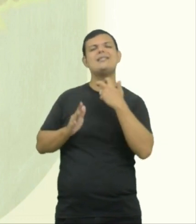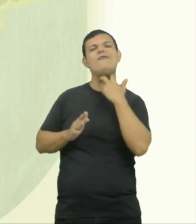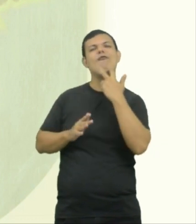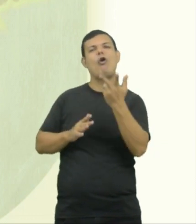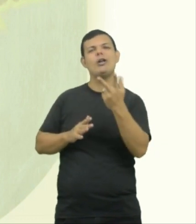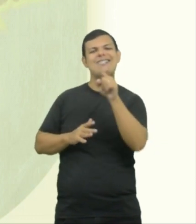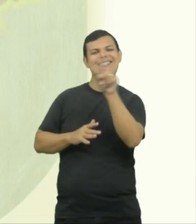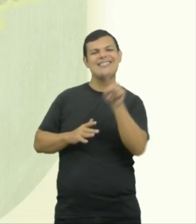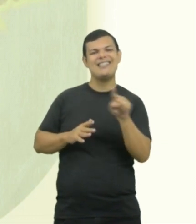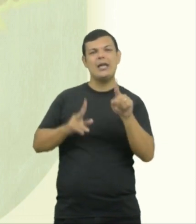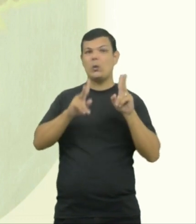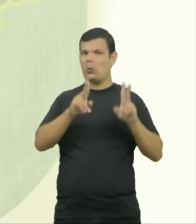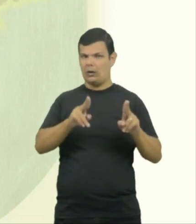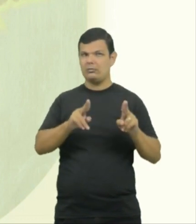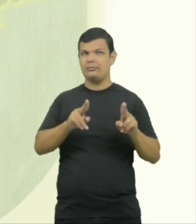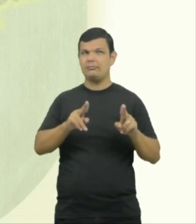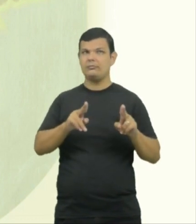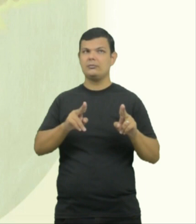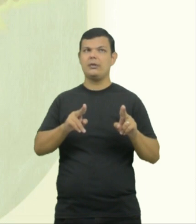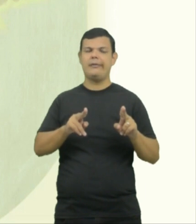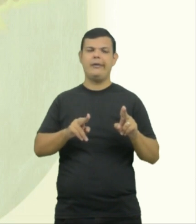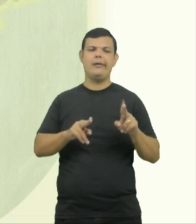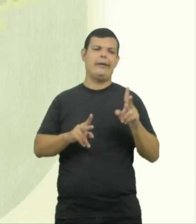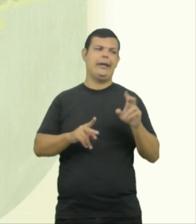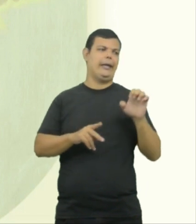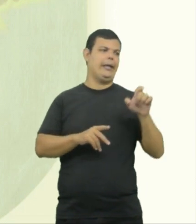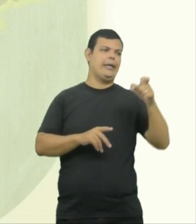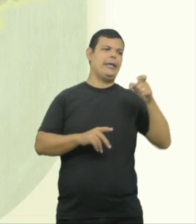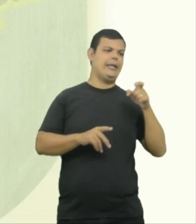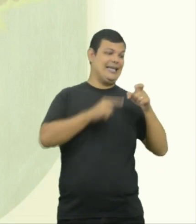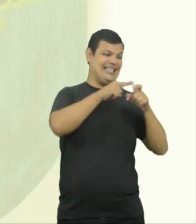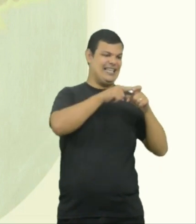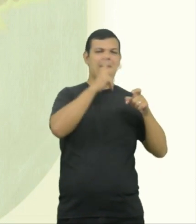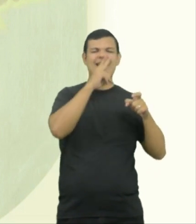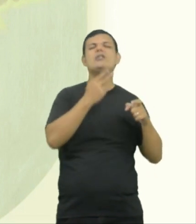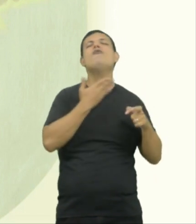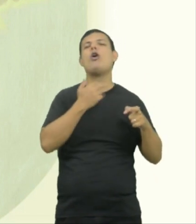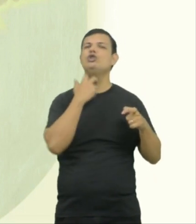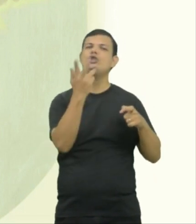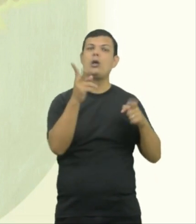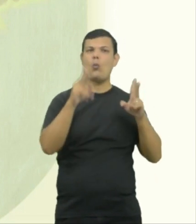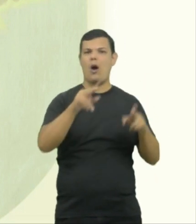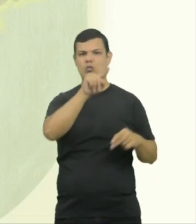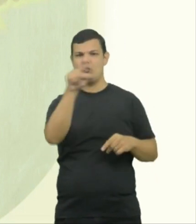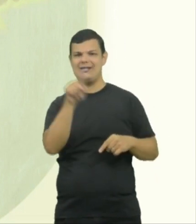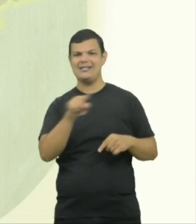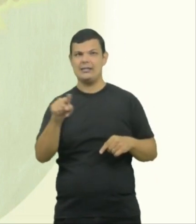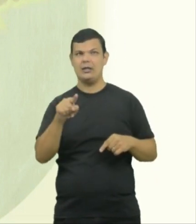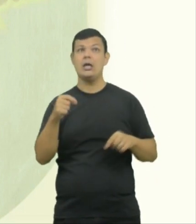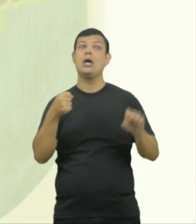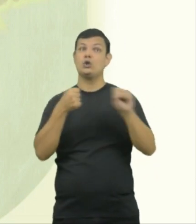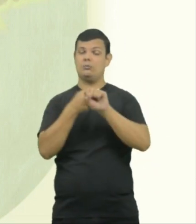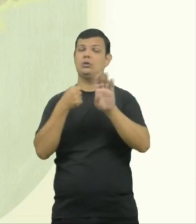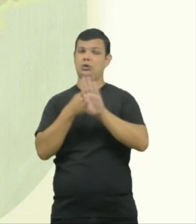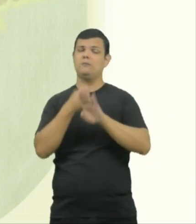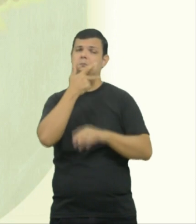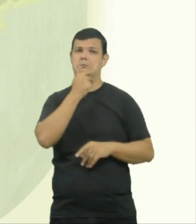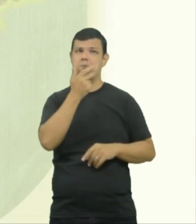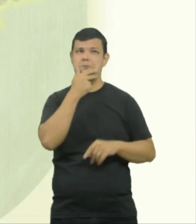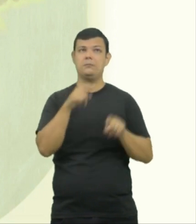outro exemplo aqui, ó. A palavra exame. Você pode observar aqui que a letra X, a consoante X,